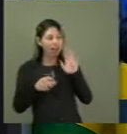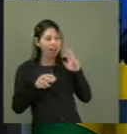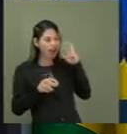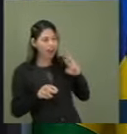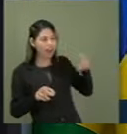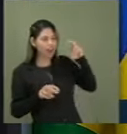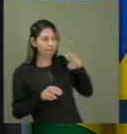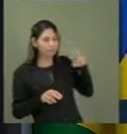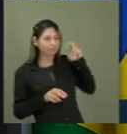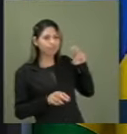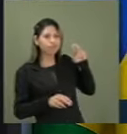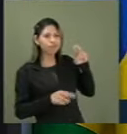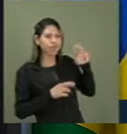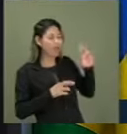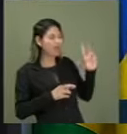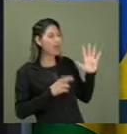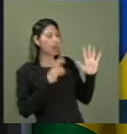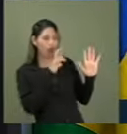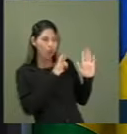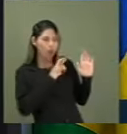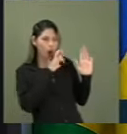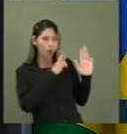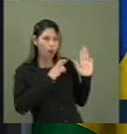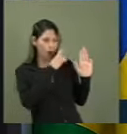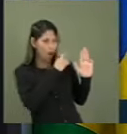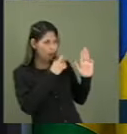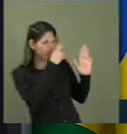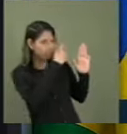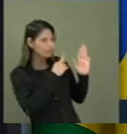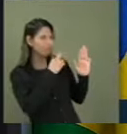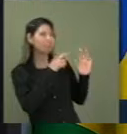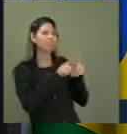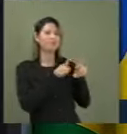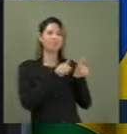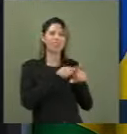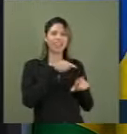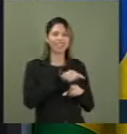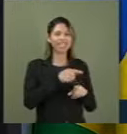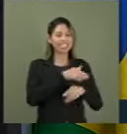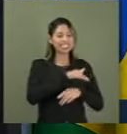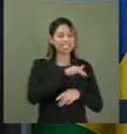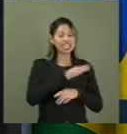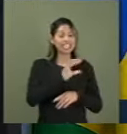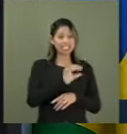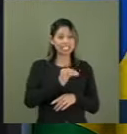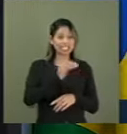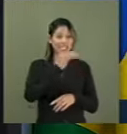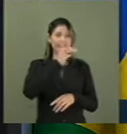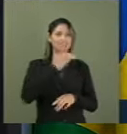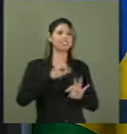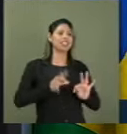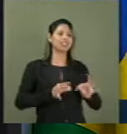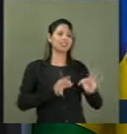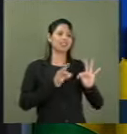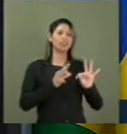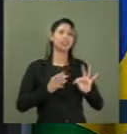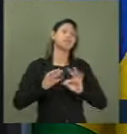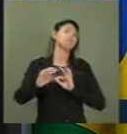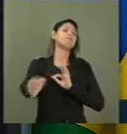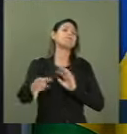Ministério da Ciência e Tecnologia. Essa forma de acompanhamento qualitativo,